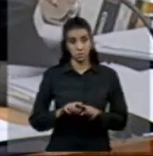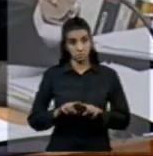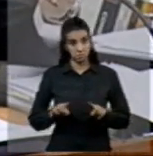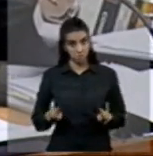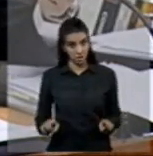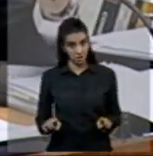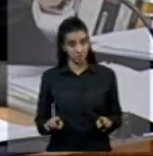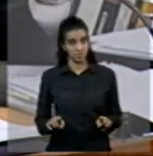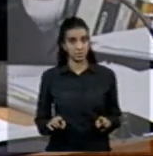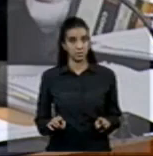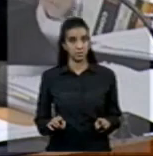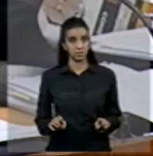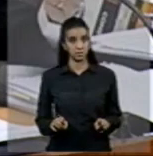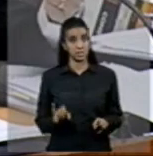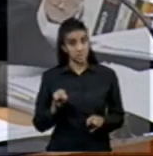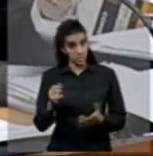reflexos